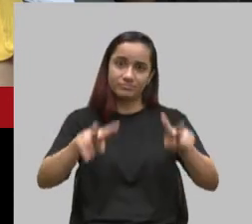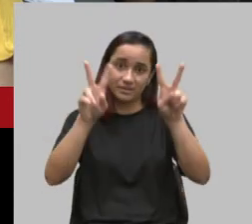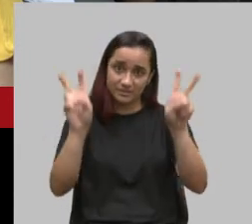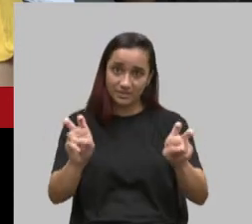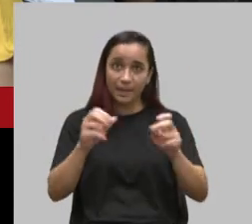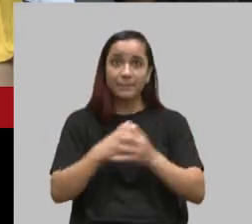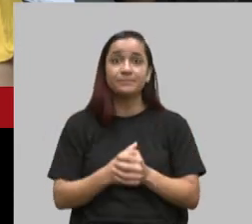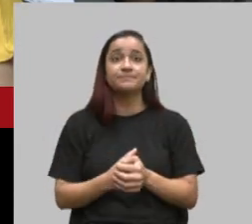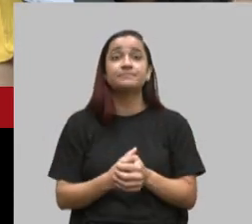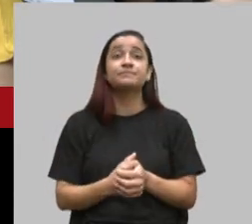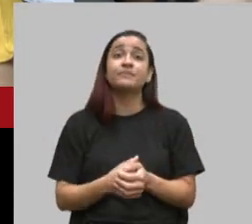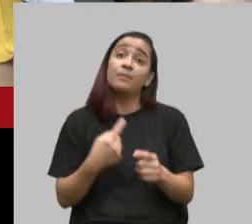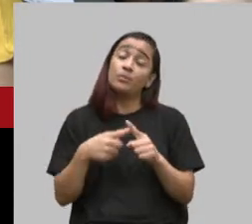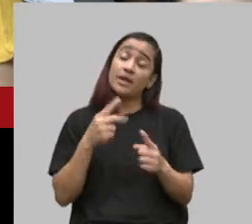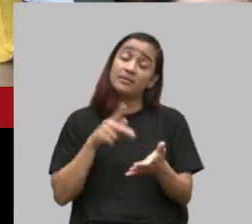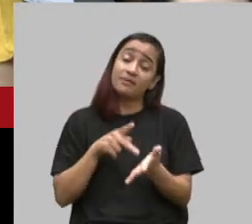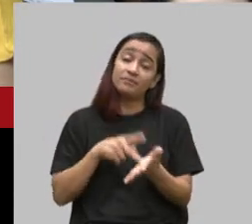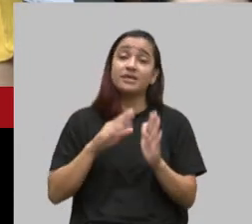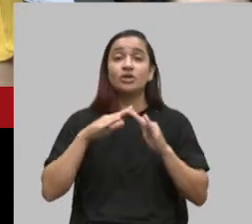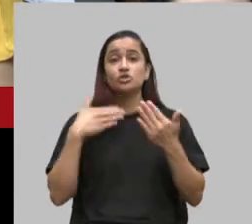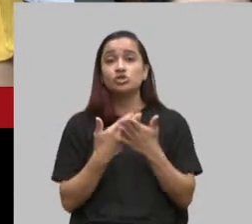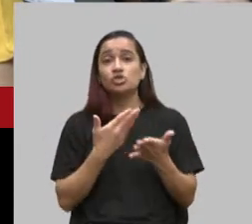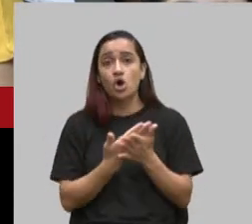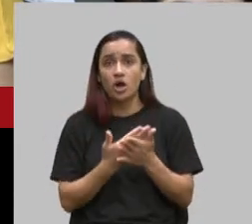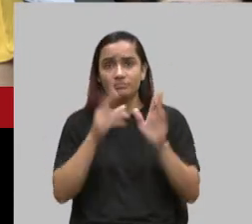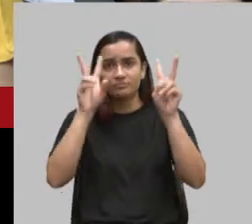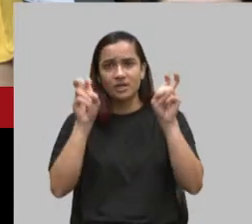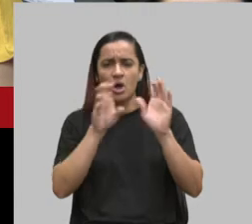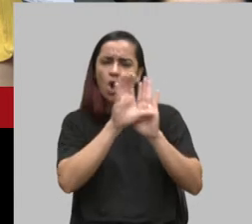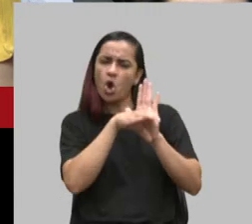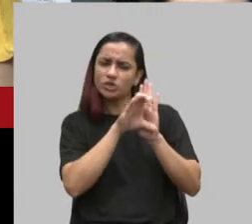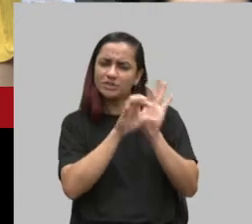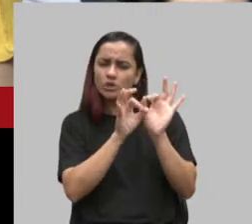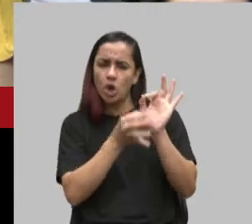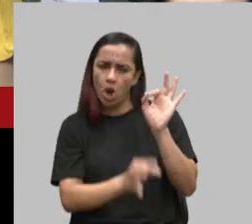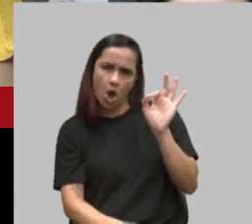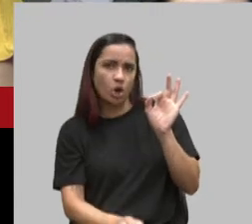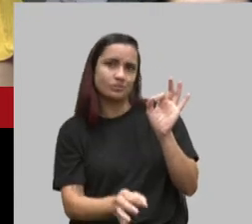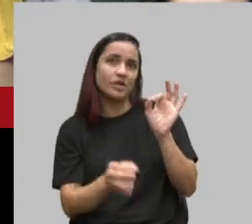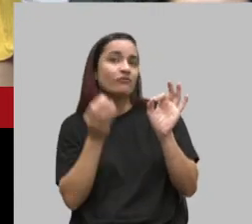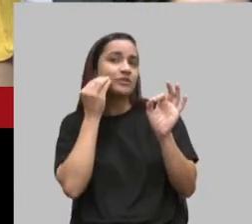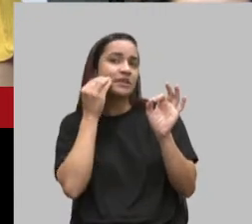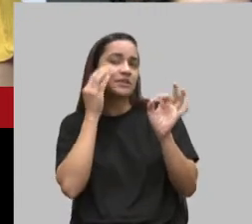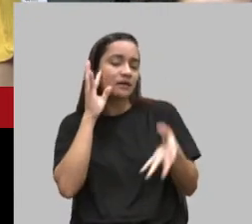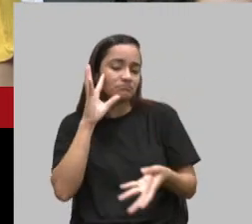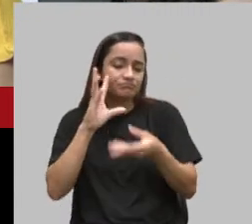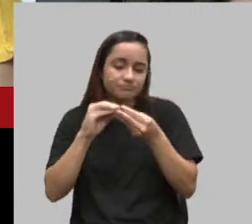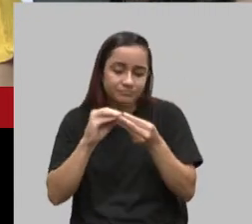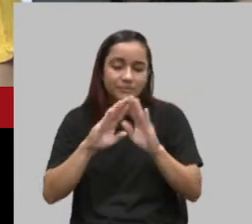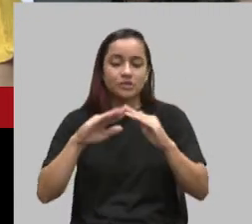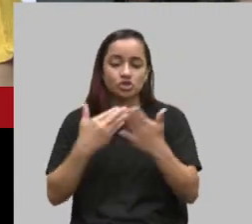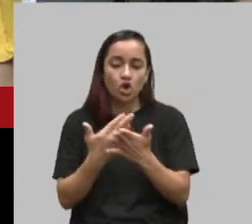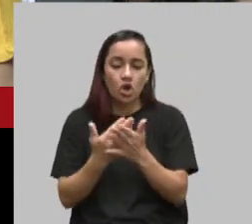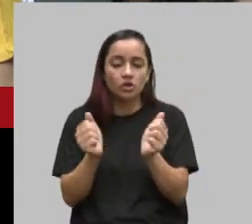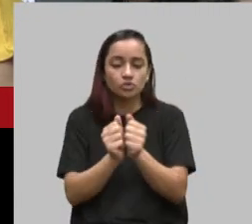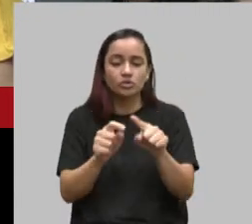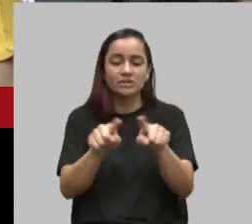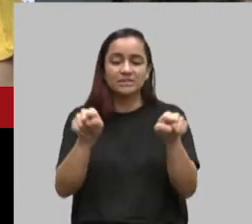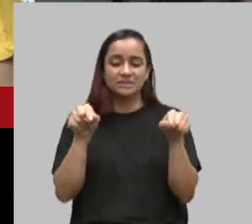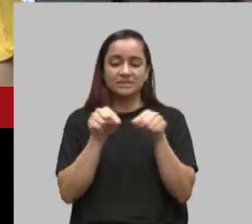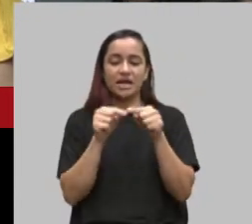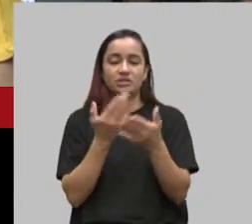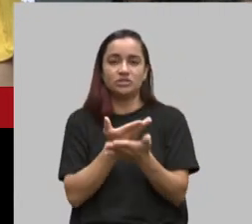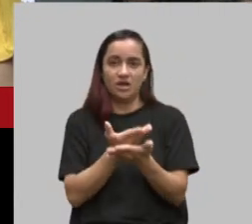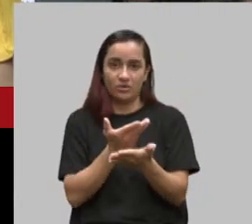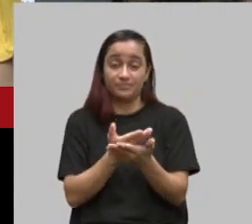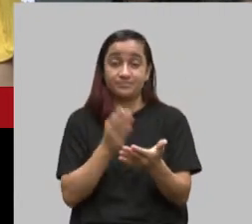escola na verdade é muito amplo esse conceito mas eu vou me destinar aqui somente à escola e a sala de aula principalmente eh